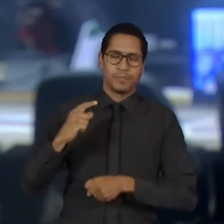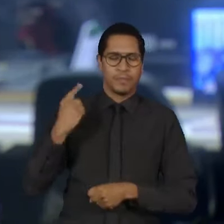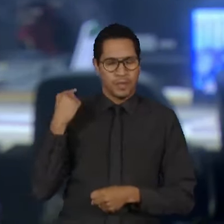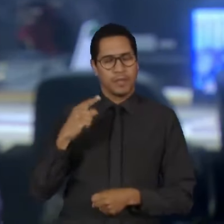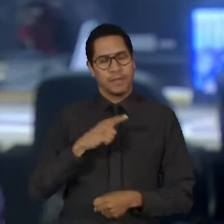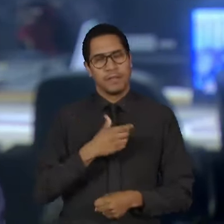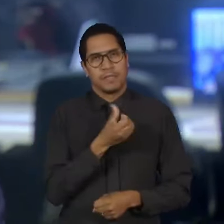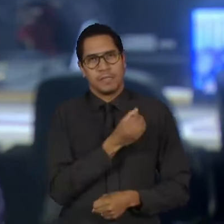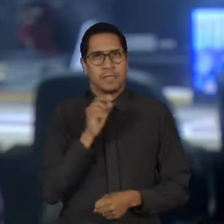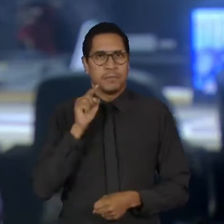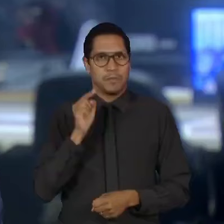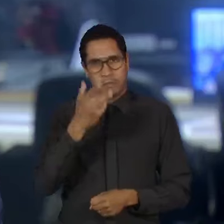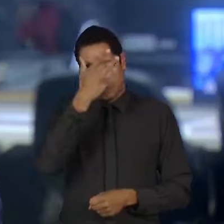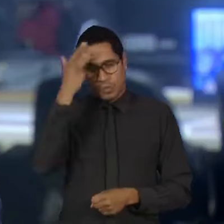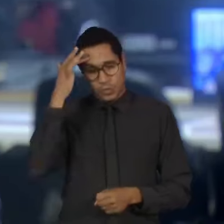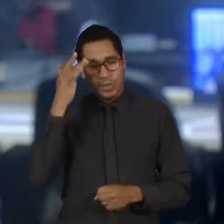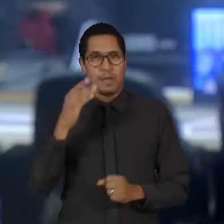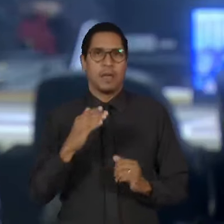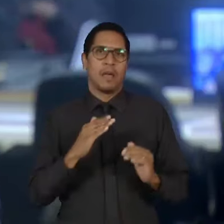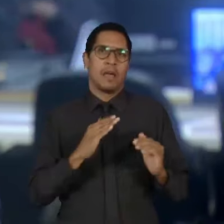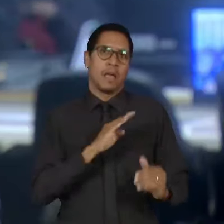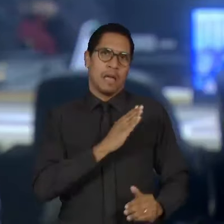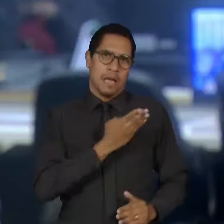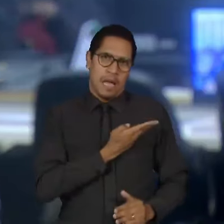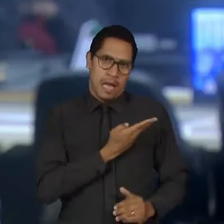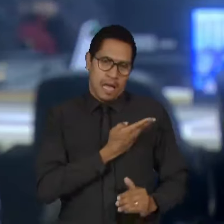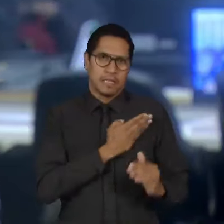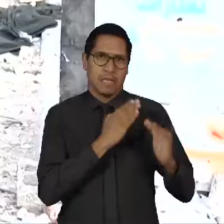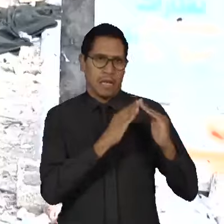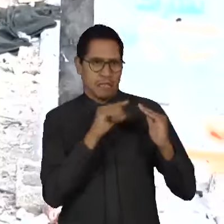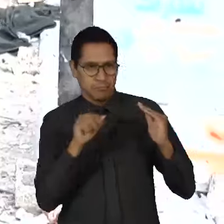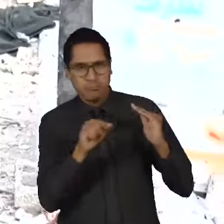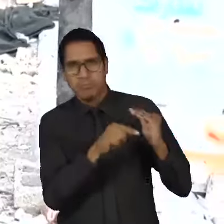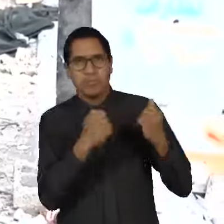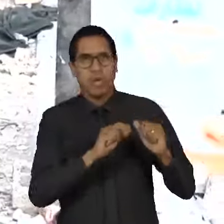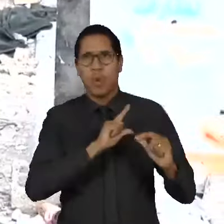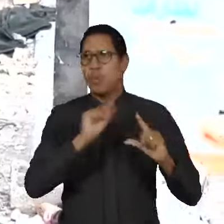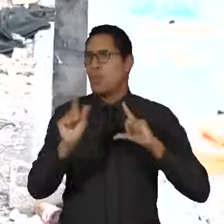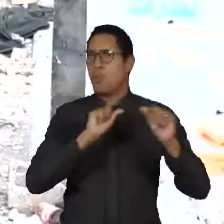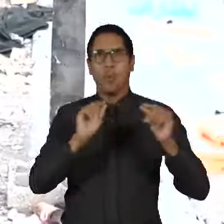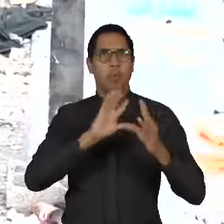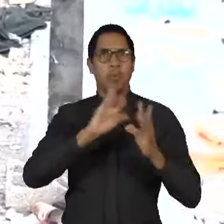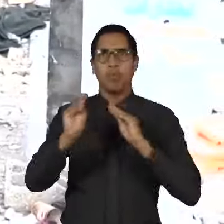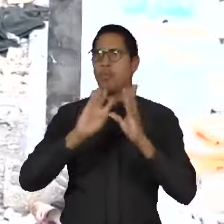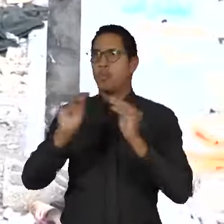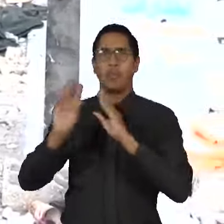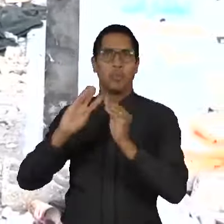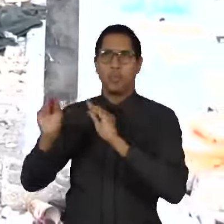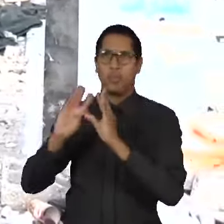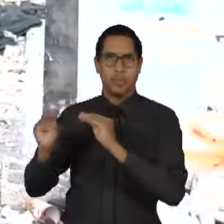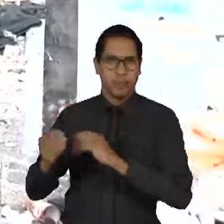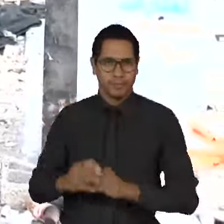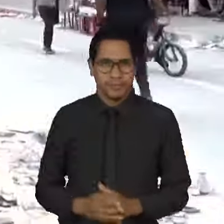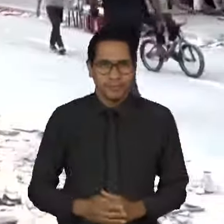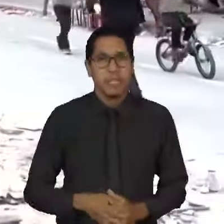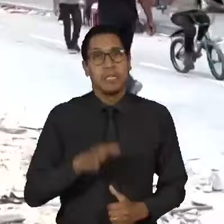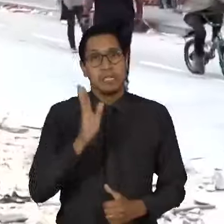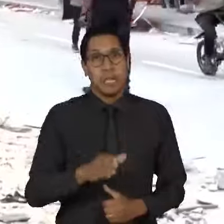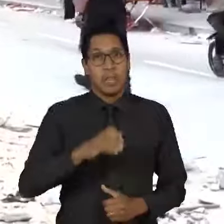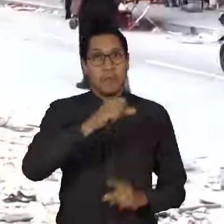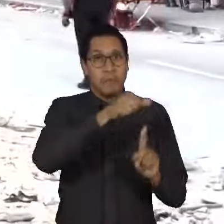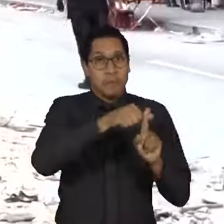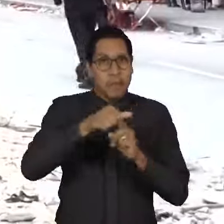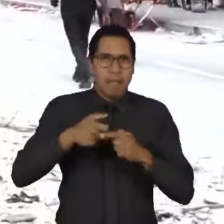vivem em Gaza são obrigadas a fugir às pressas ao longo dos 9 meses de guerra a